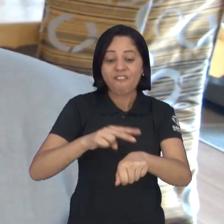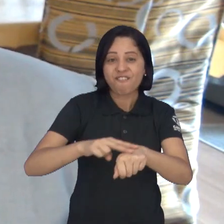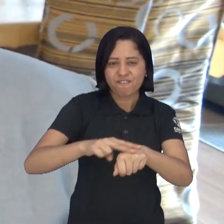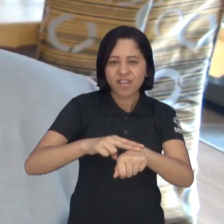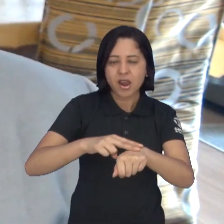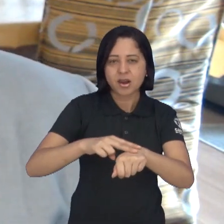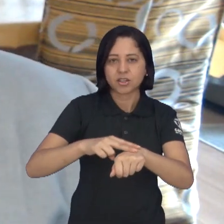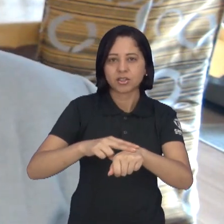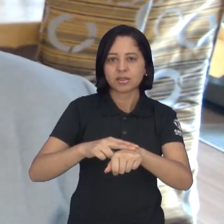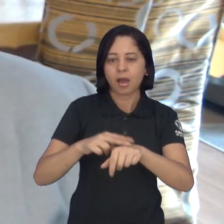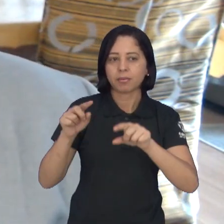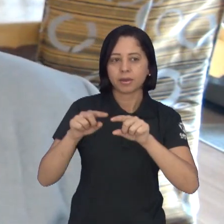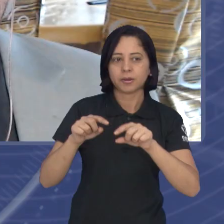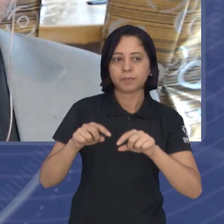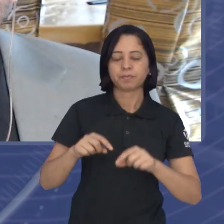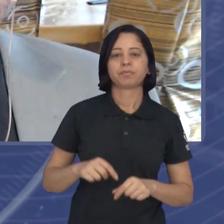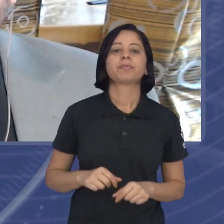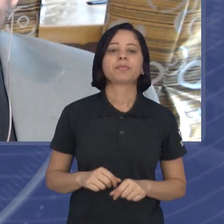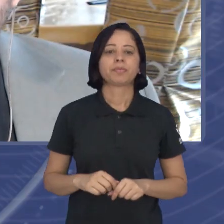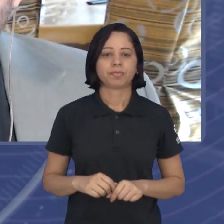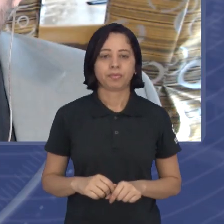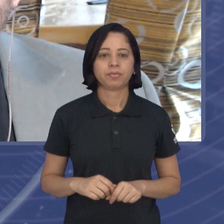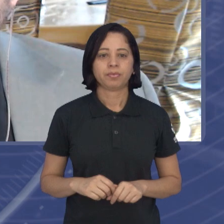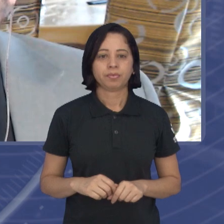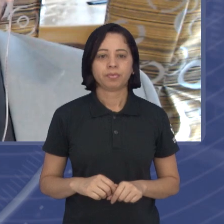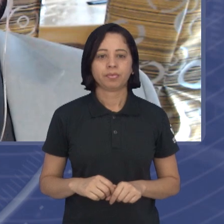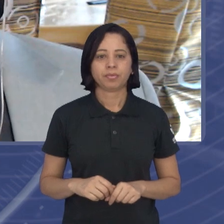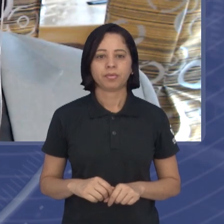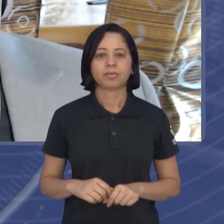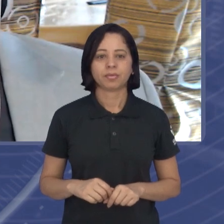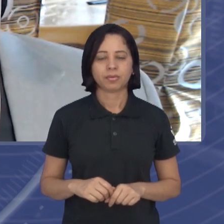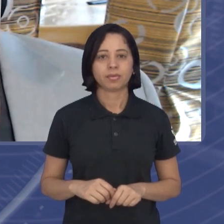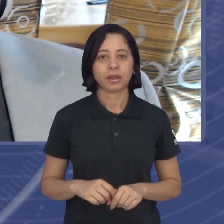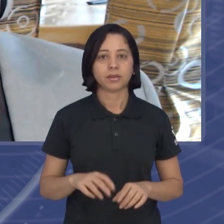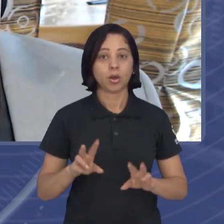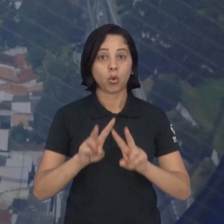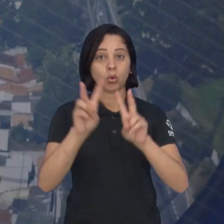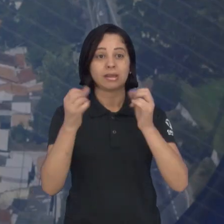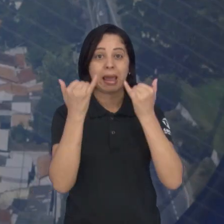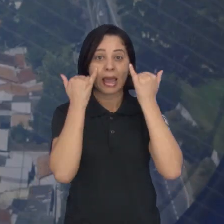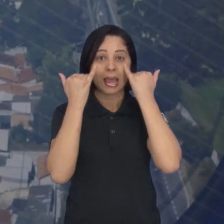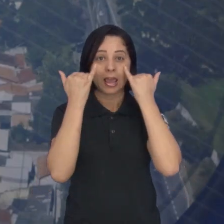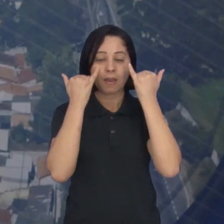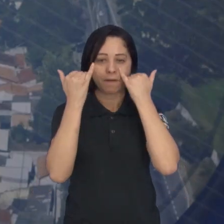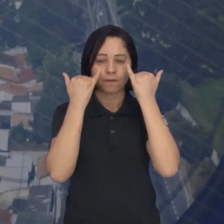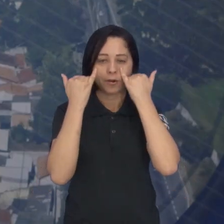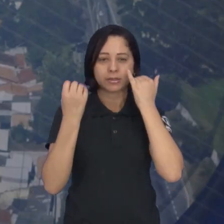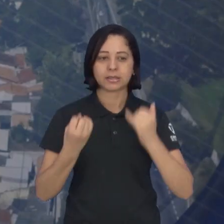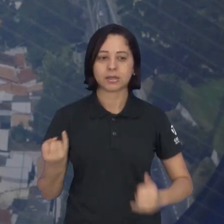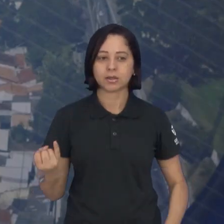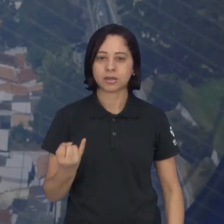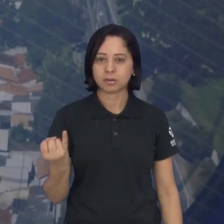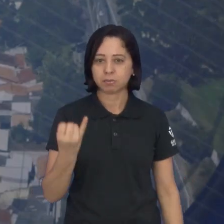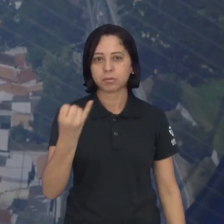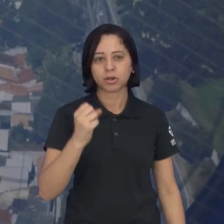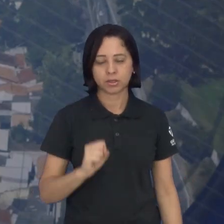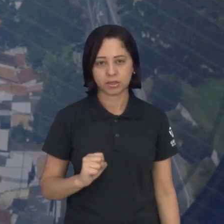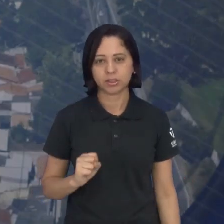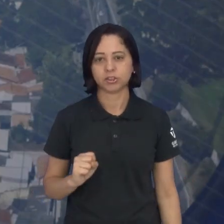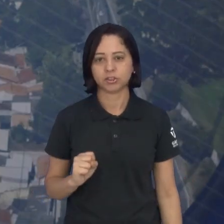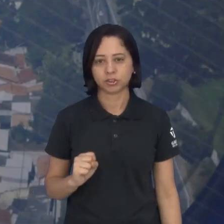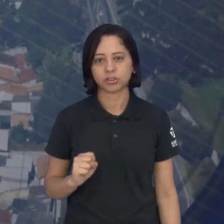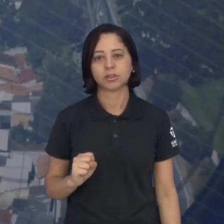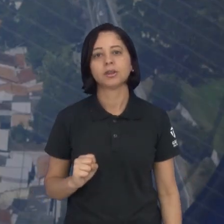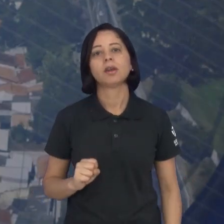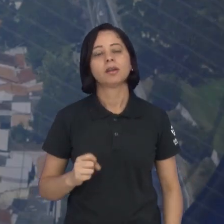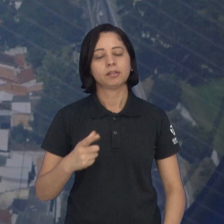de consumidores. Uhum. Sim, a gente está falando da informação, né? O quão é importante você